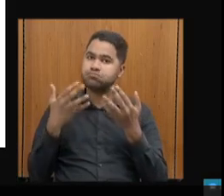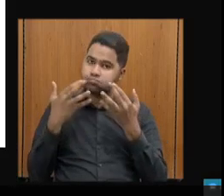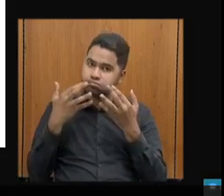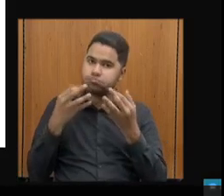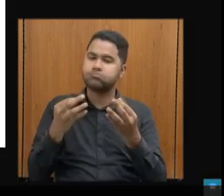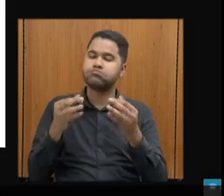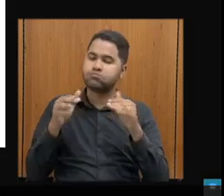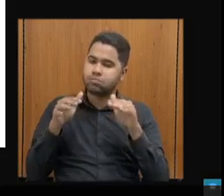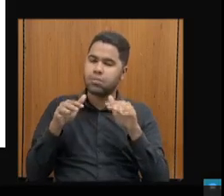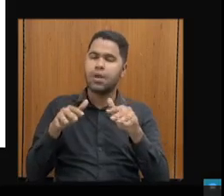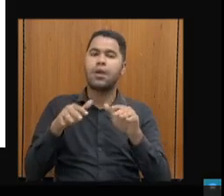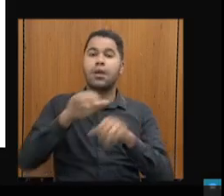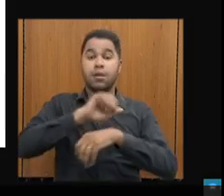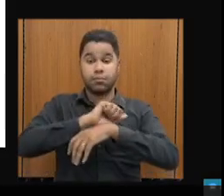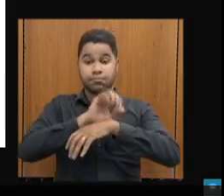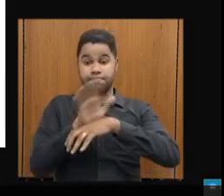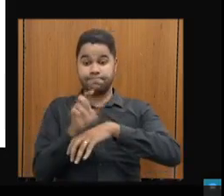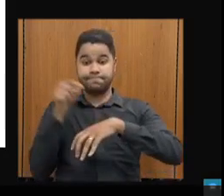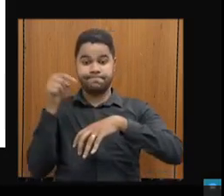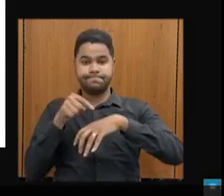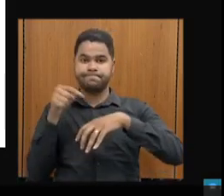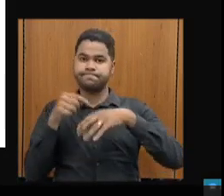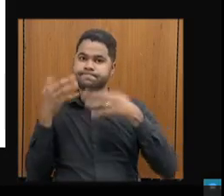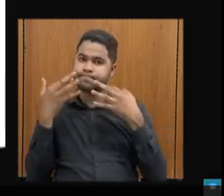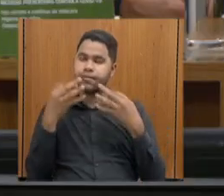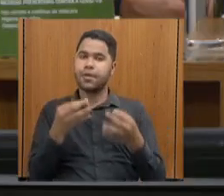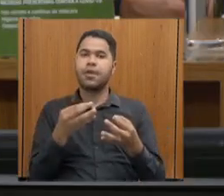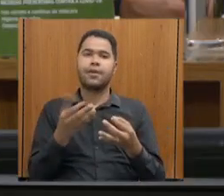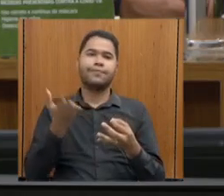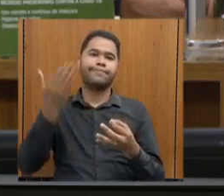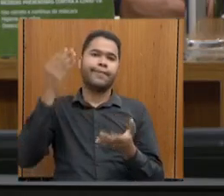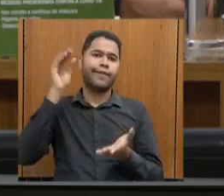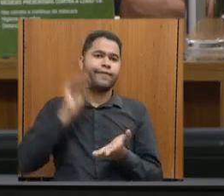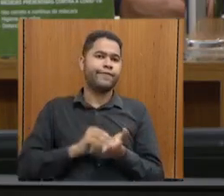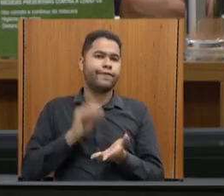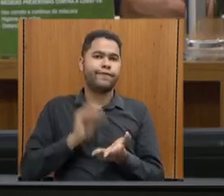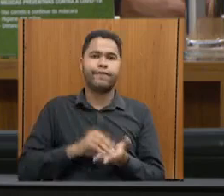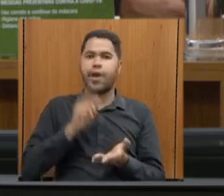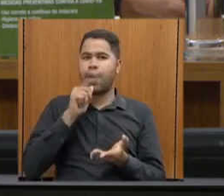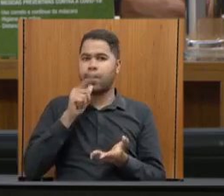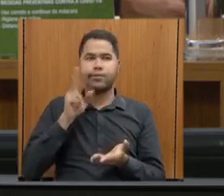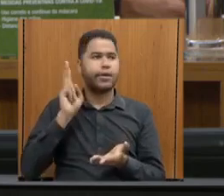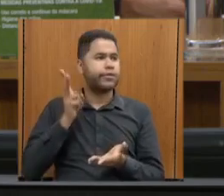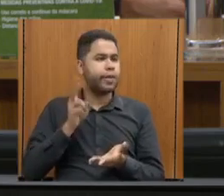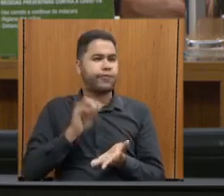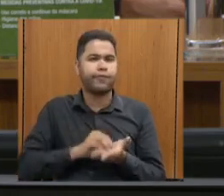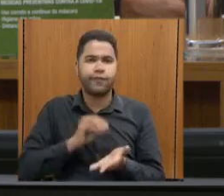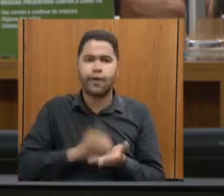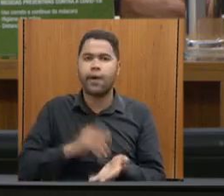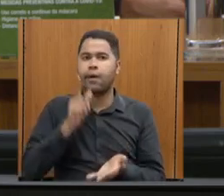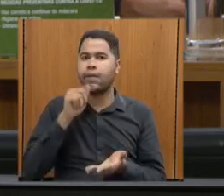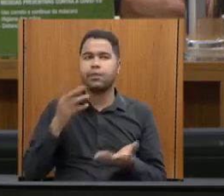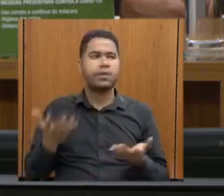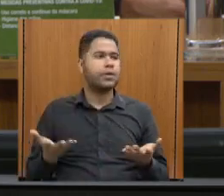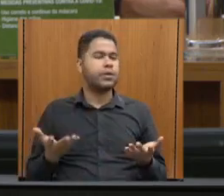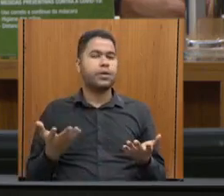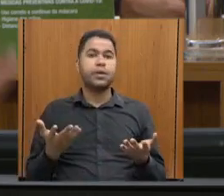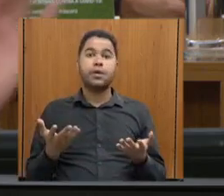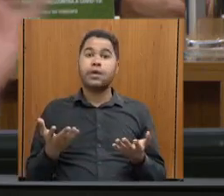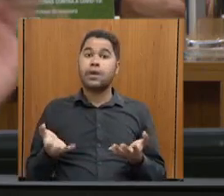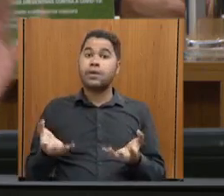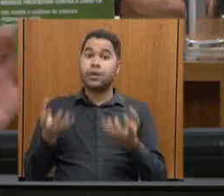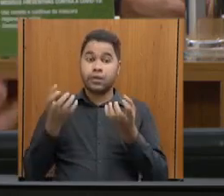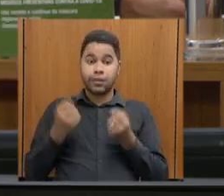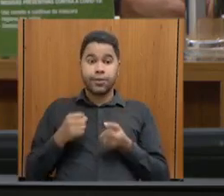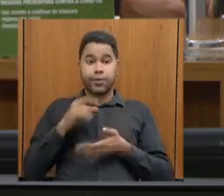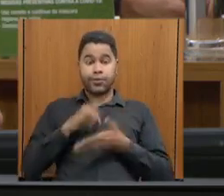para a obra de Montes Claros que era uma constante falta de água né as pessoas até falavam a gente eu recebi documentos